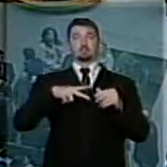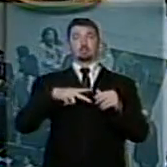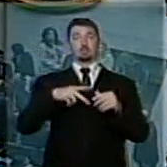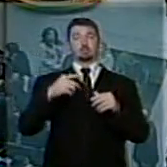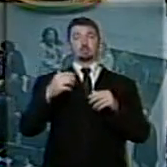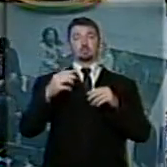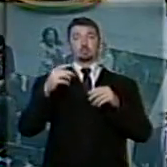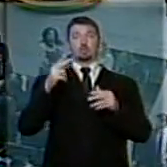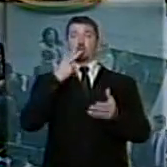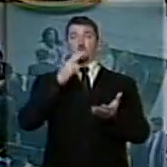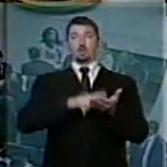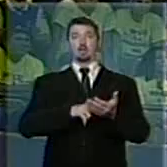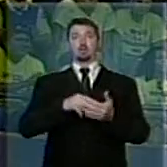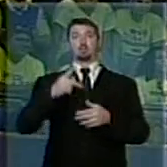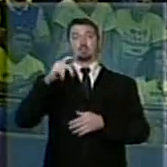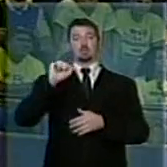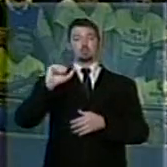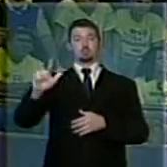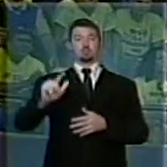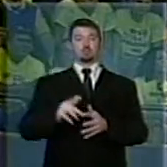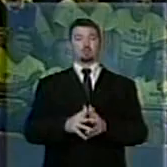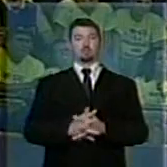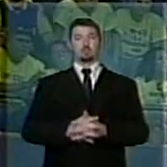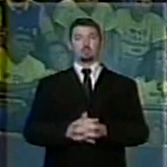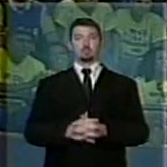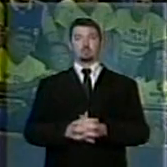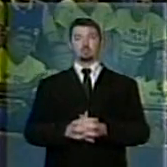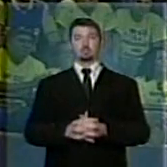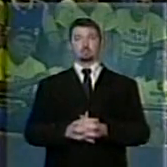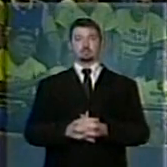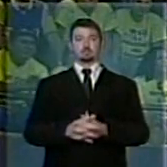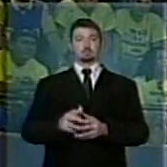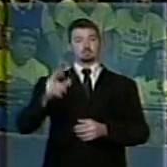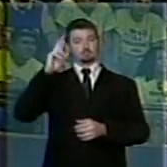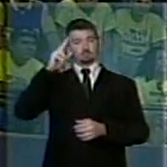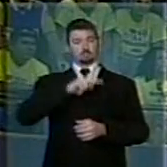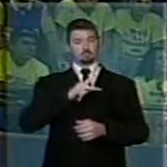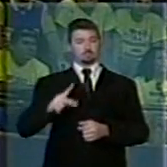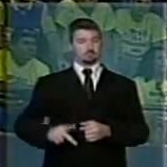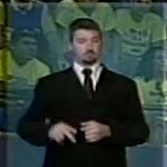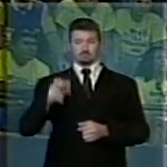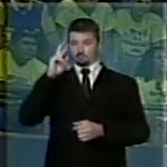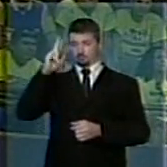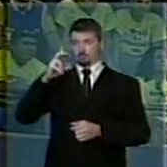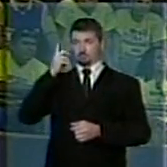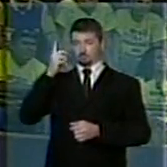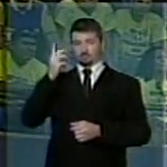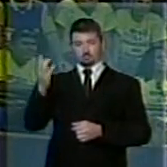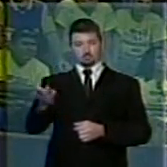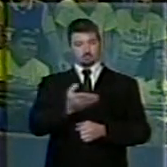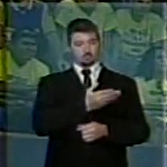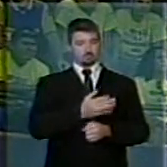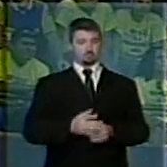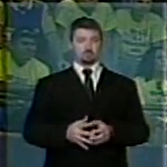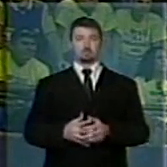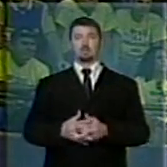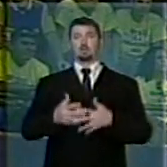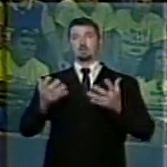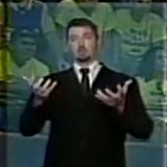Senhor presidente, senhores deputados, senhoras deputadas,